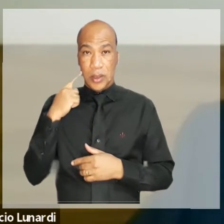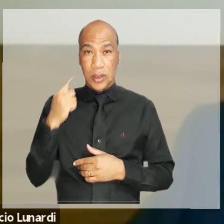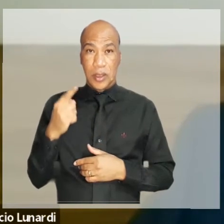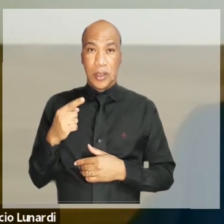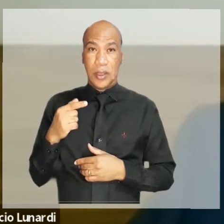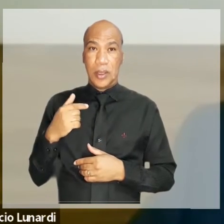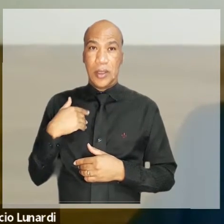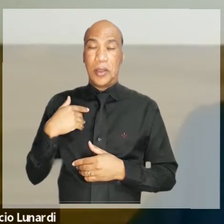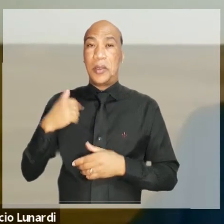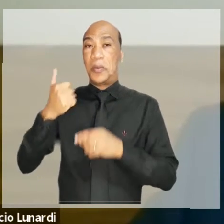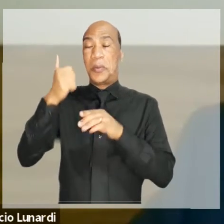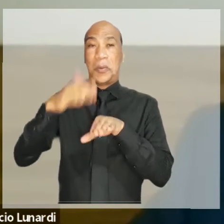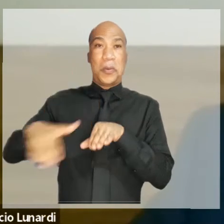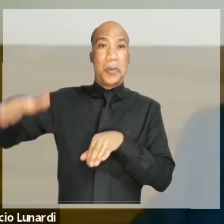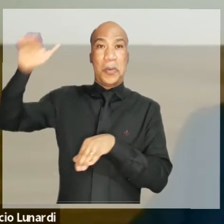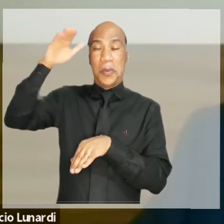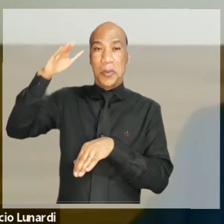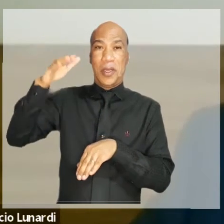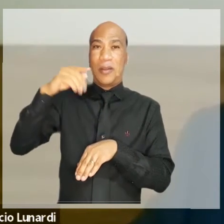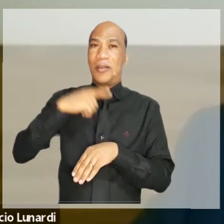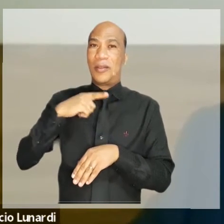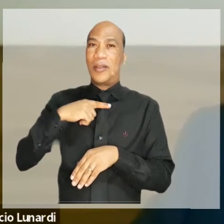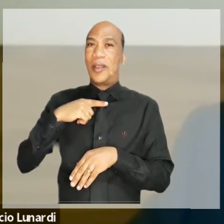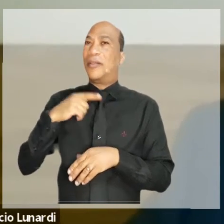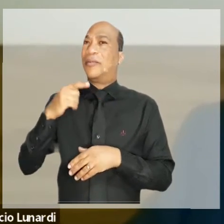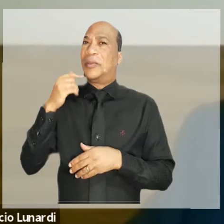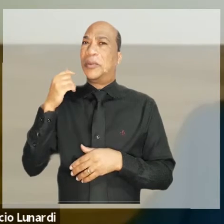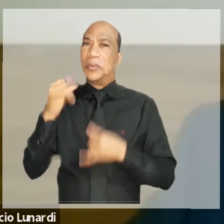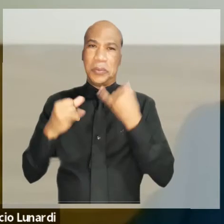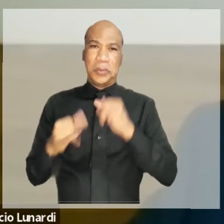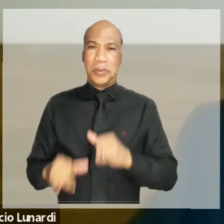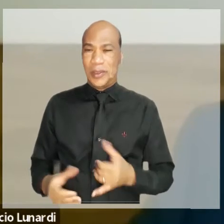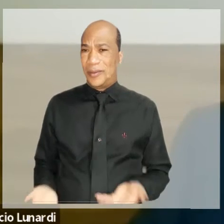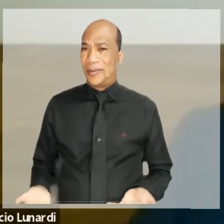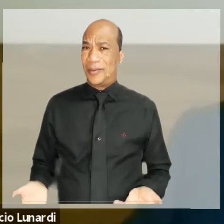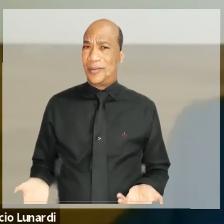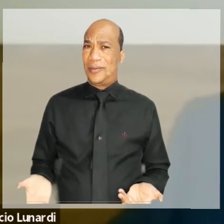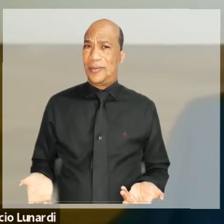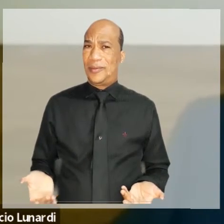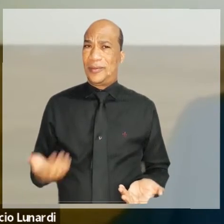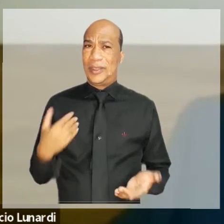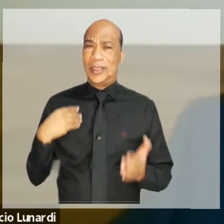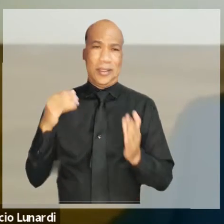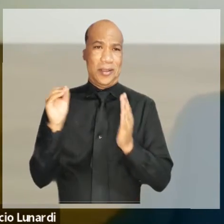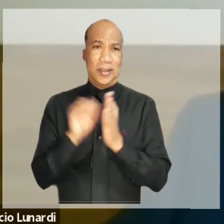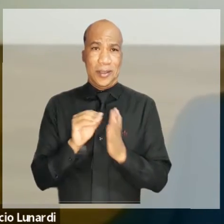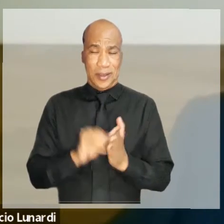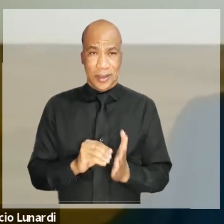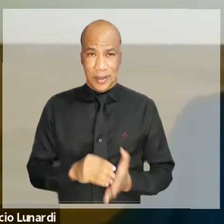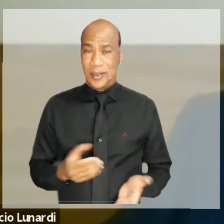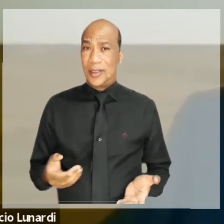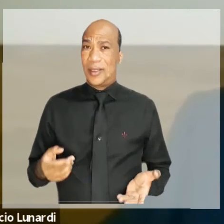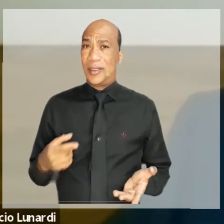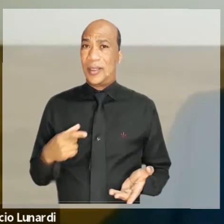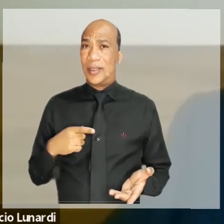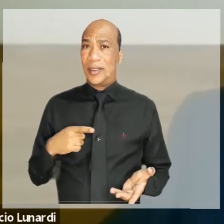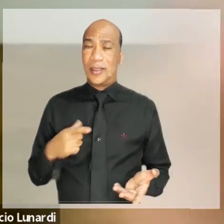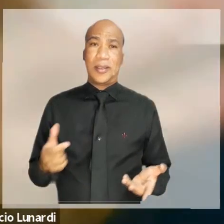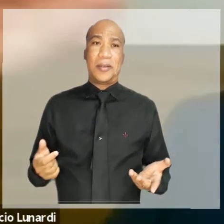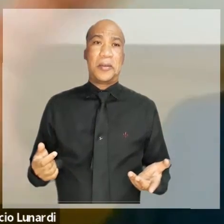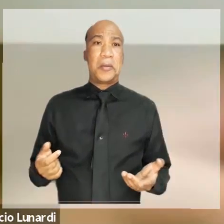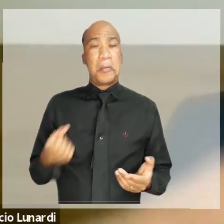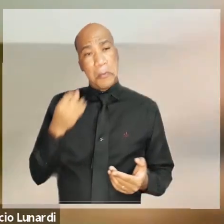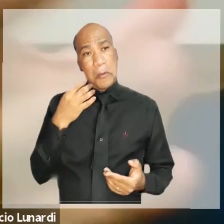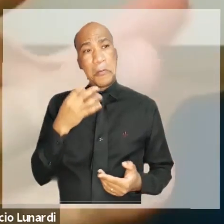até energia, né, na blockchain. Então, muito, muito legal, né? Muito legal mesmo a contribuição do público aqui para a gente também. A